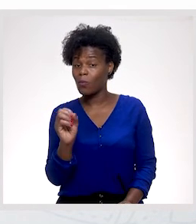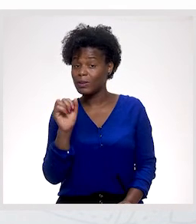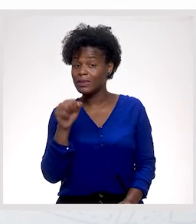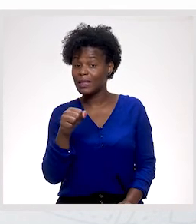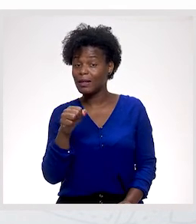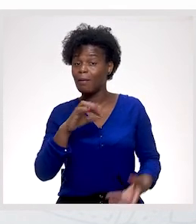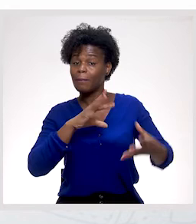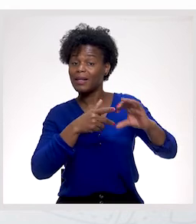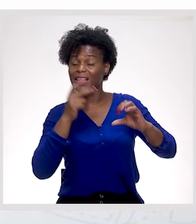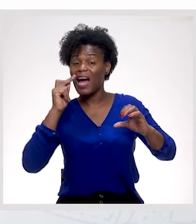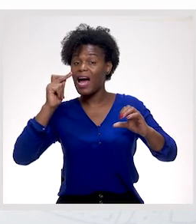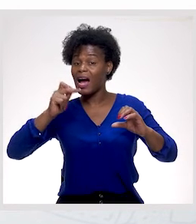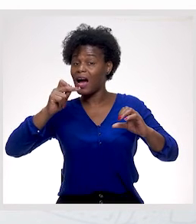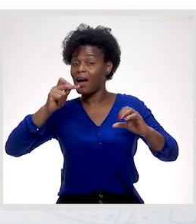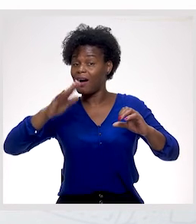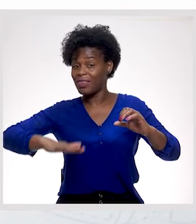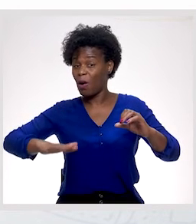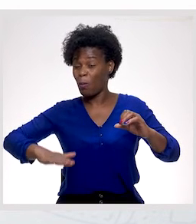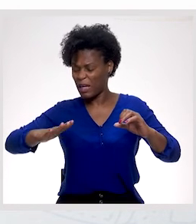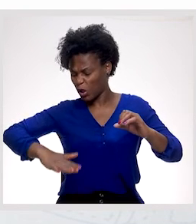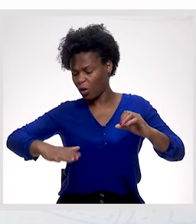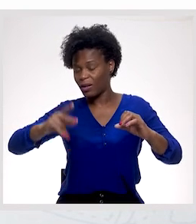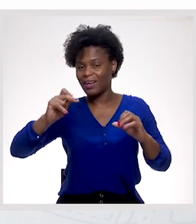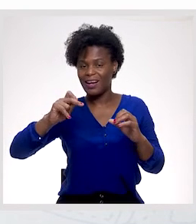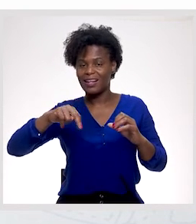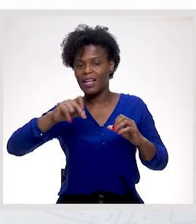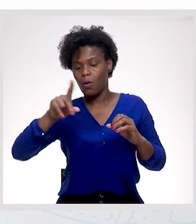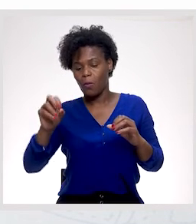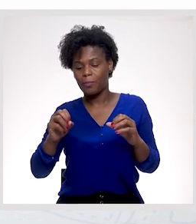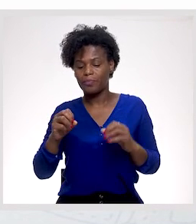Muito bem, um planeta anão, assinalar com A. D, Marte.